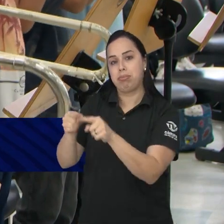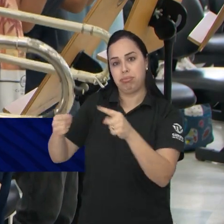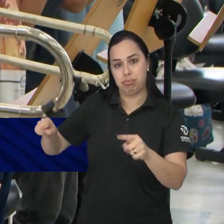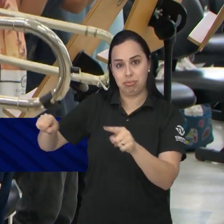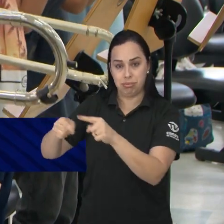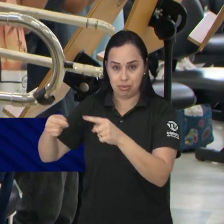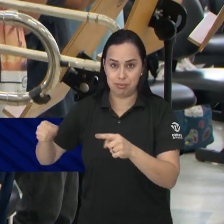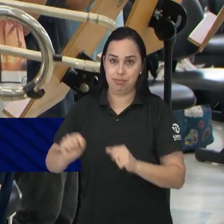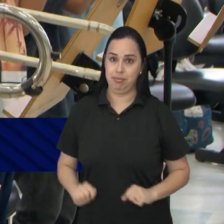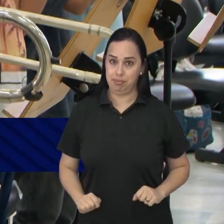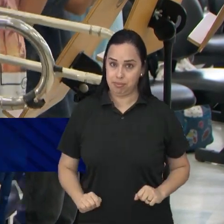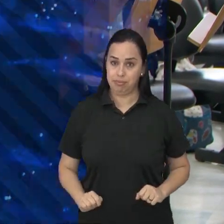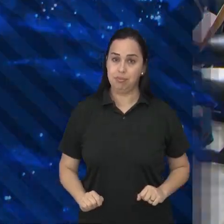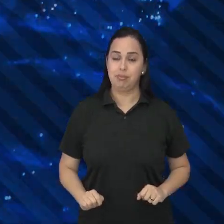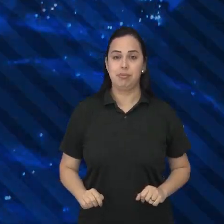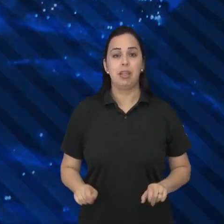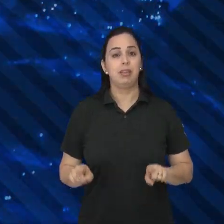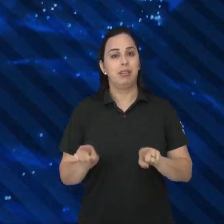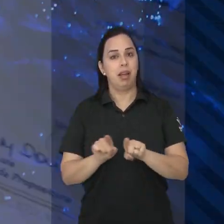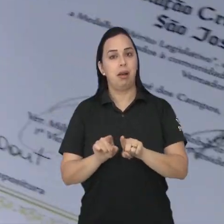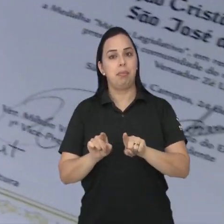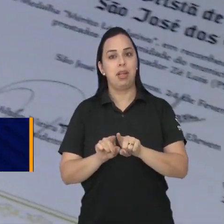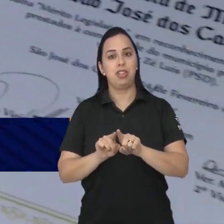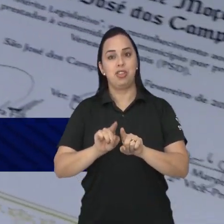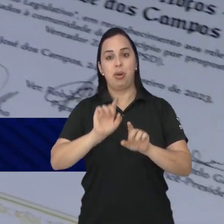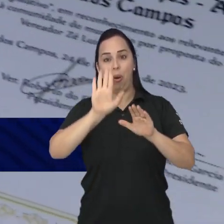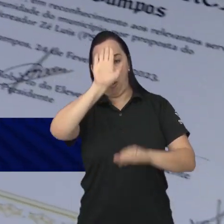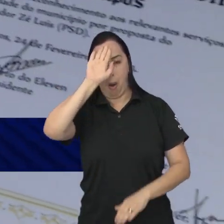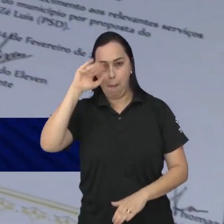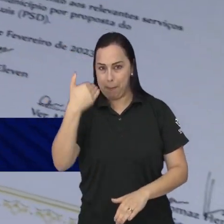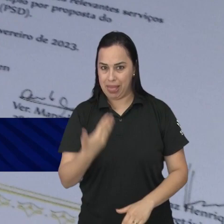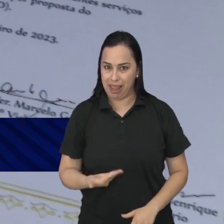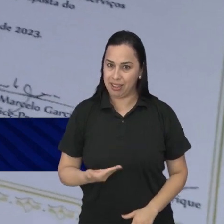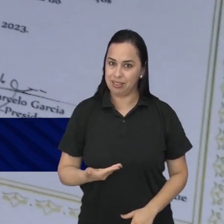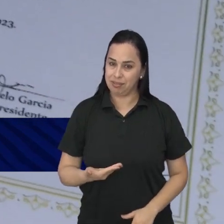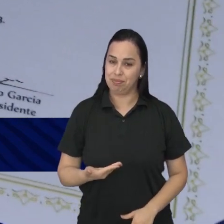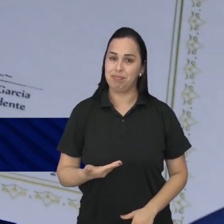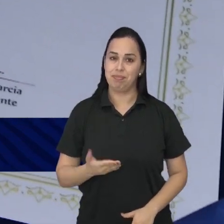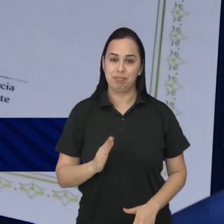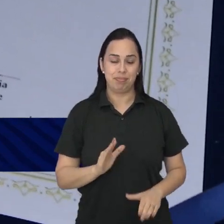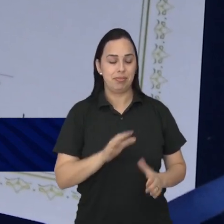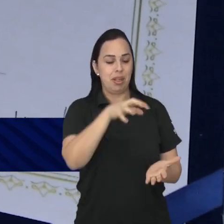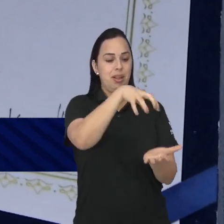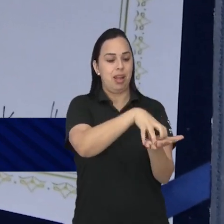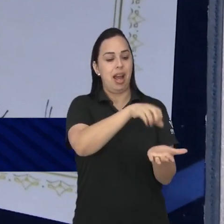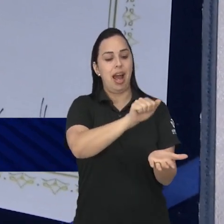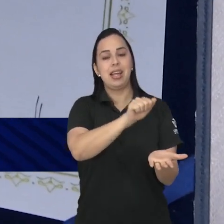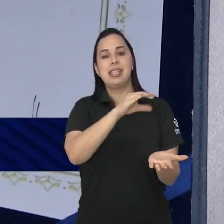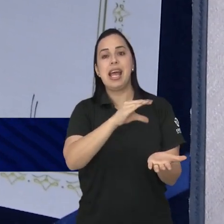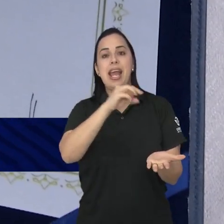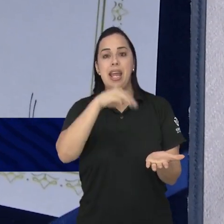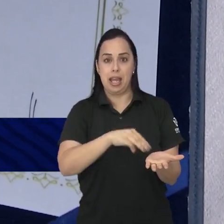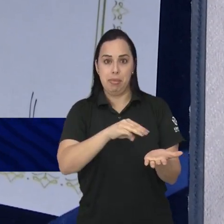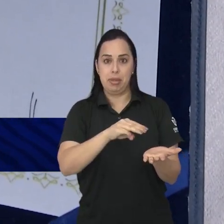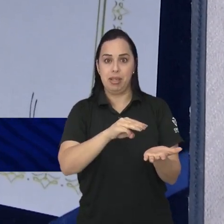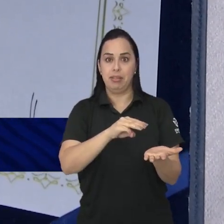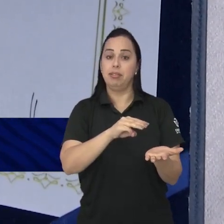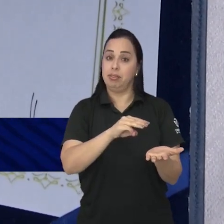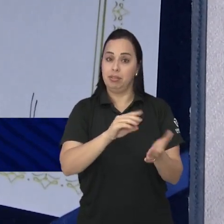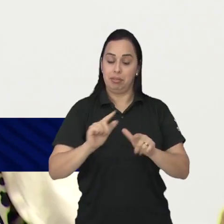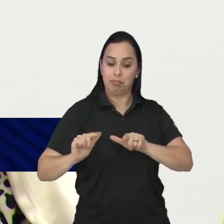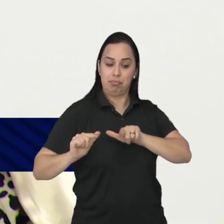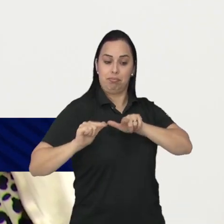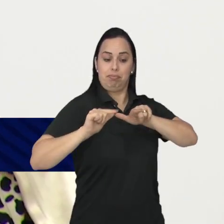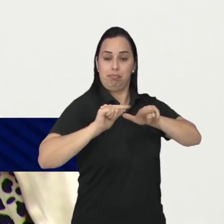matéria extracurricular. Também vamos falar de homenagem. A Câmara entregou uma medalha de mérito à ACM de São José dos